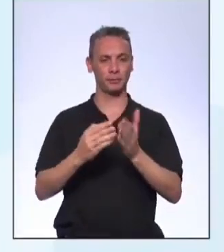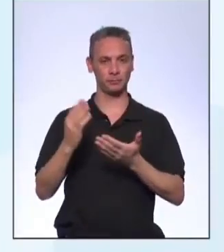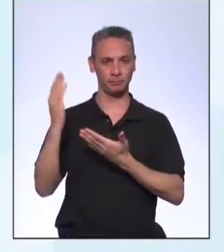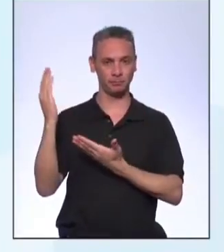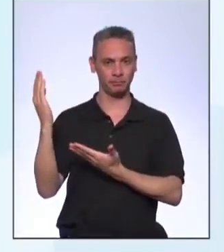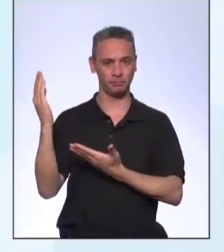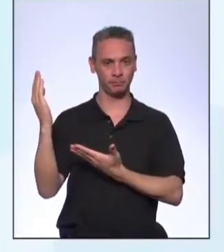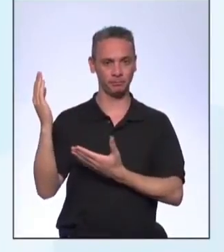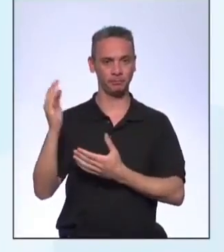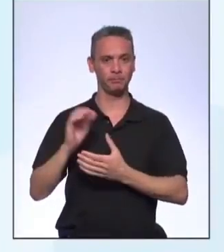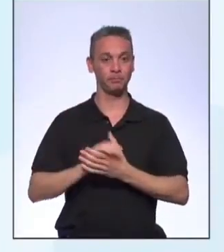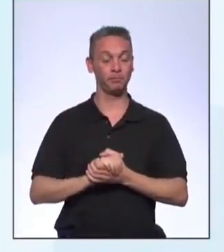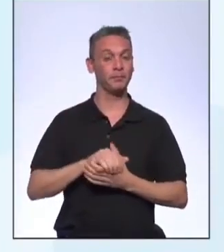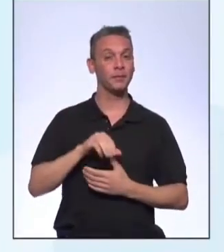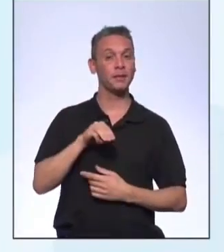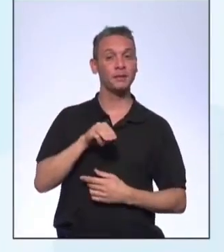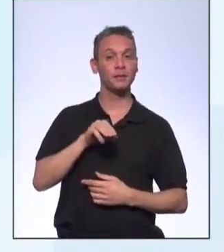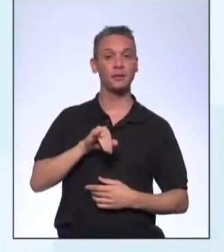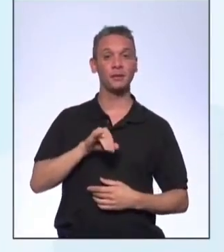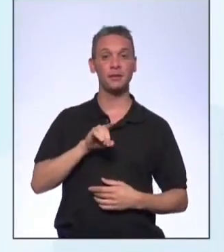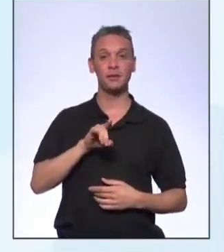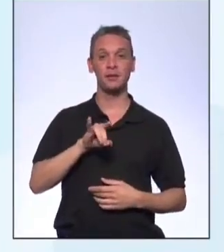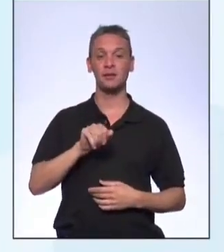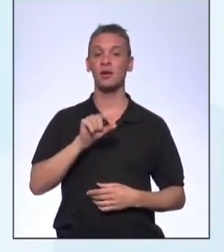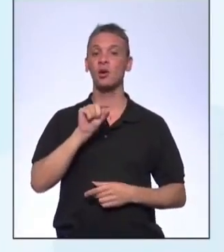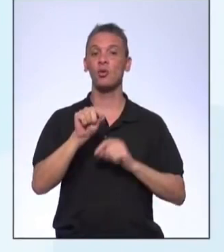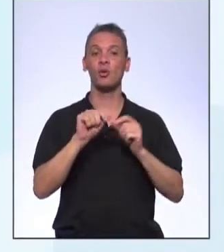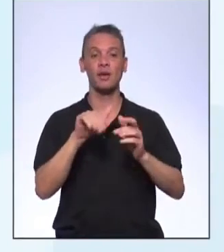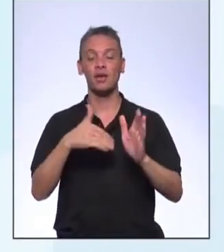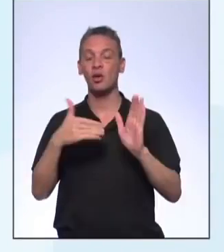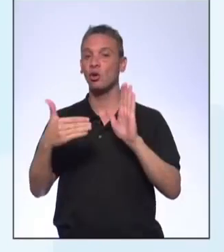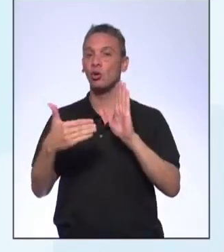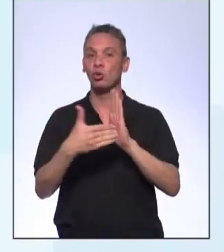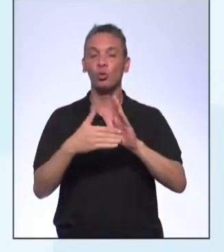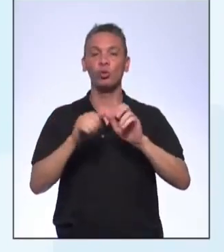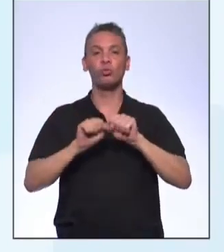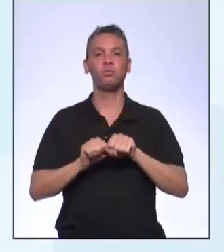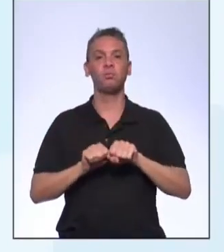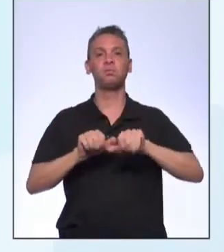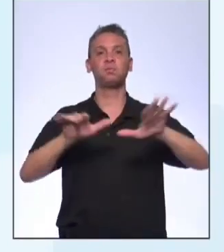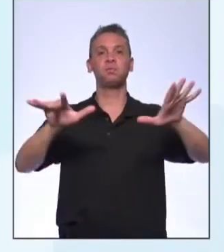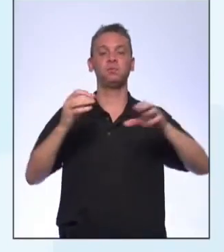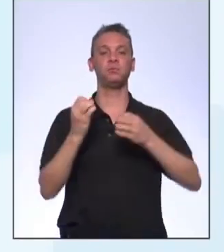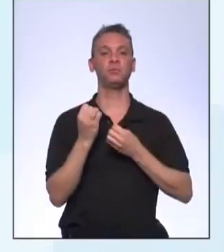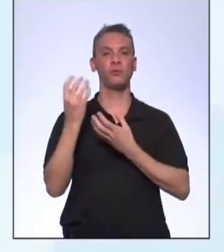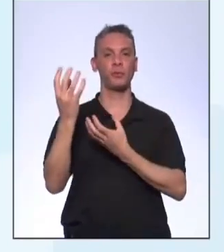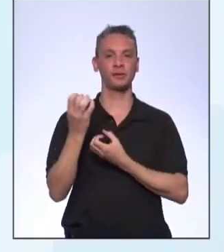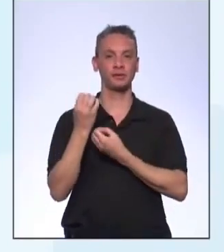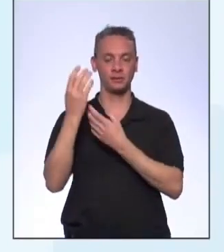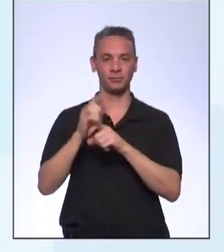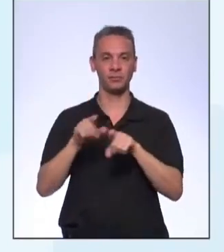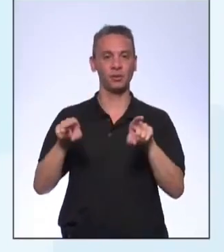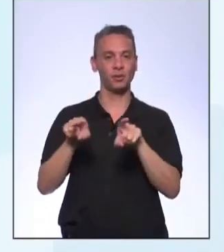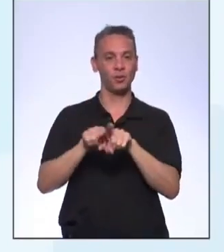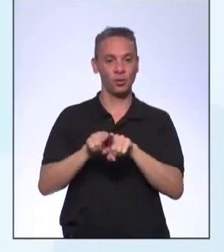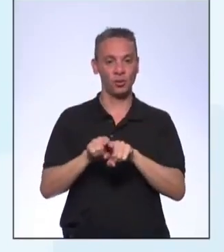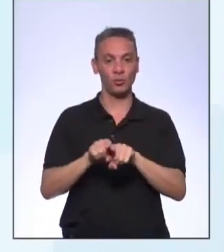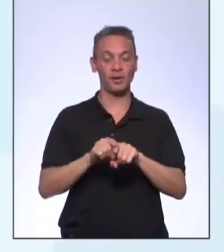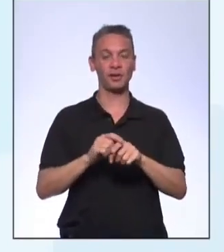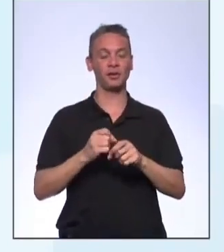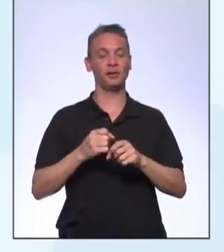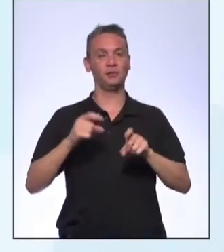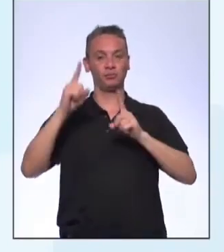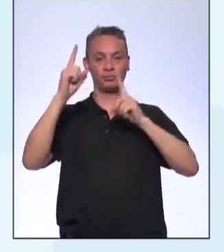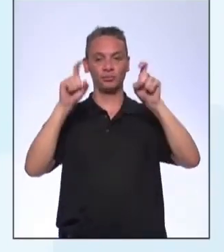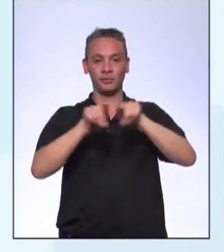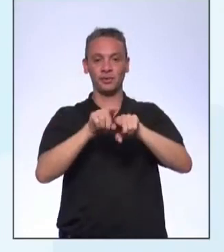É entendido por mídias todo meio ou suporte de difusão de informação, que é um meio intermediário de